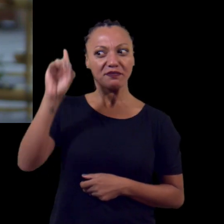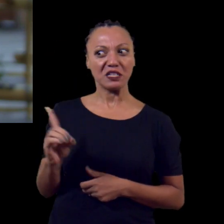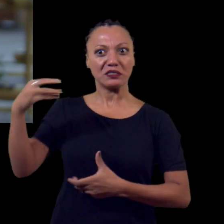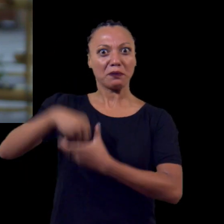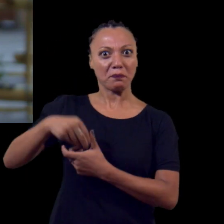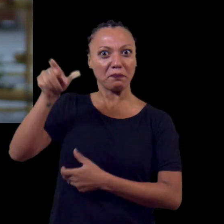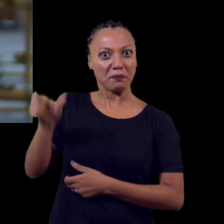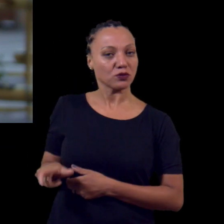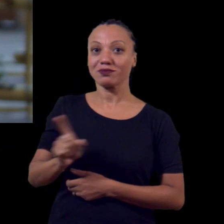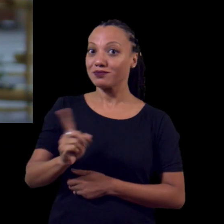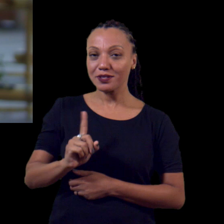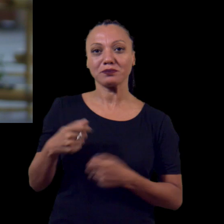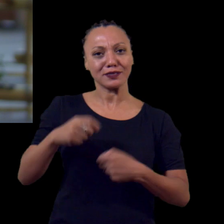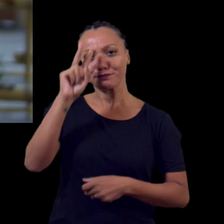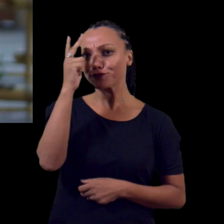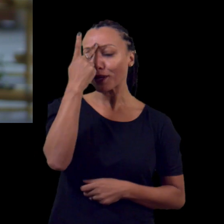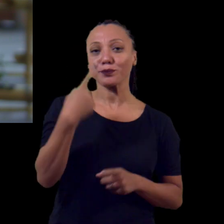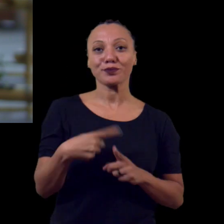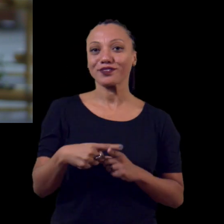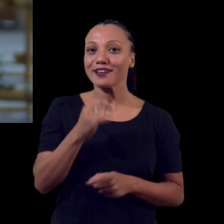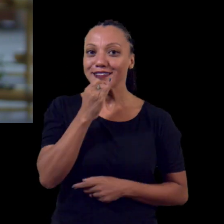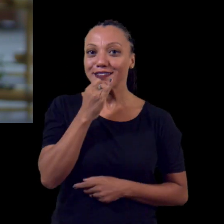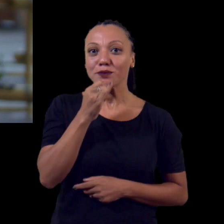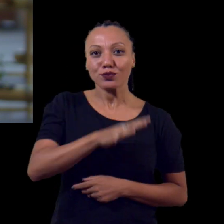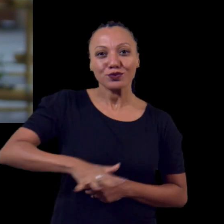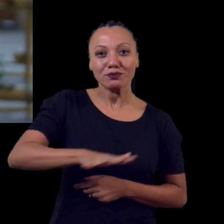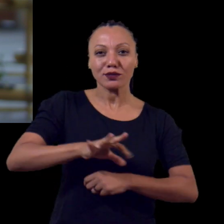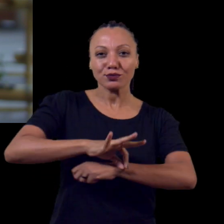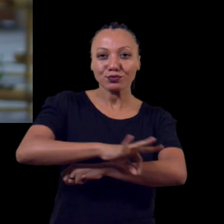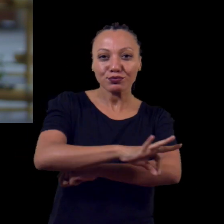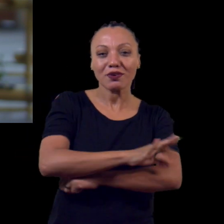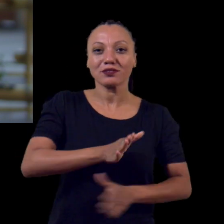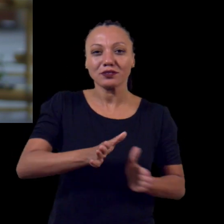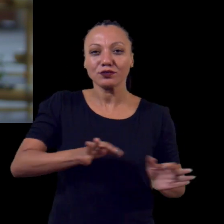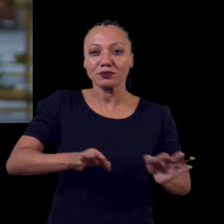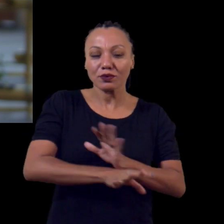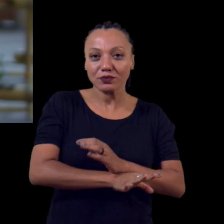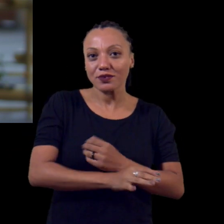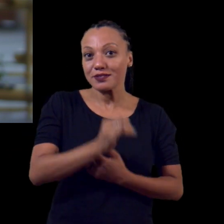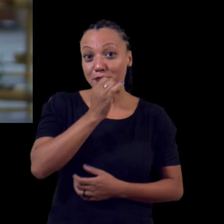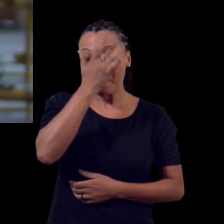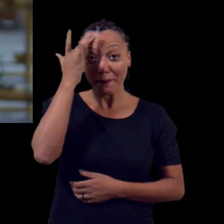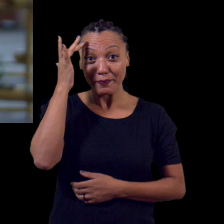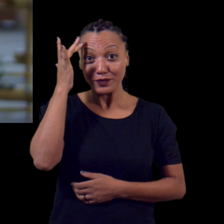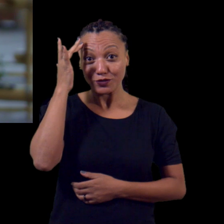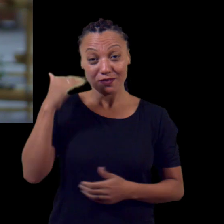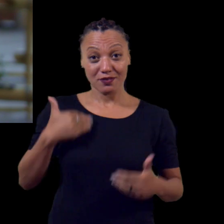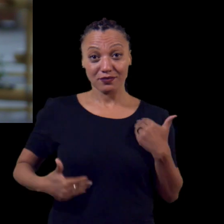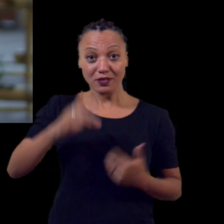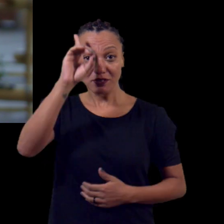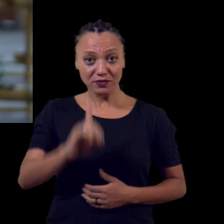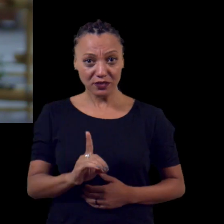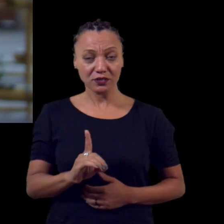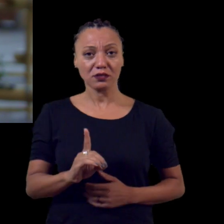pessoa. Porque quando a gente pensa num espaço, por exemplo, que está arquitetonicamente acessível, uma pessoa com deficiência física, por exemplo,